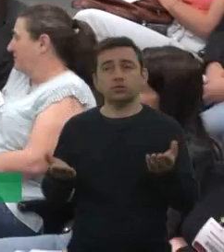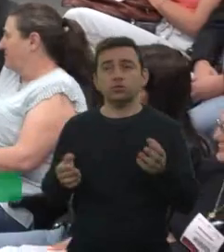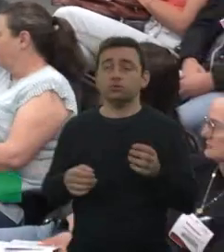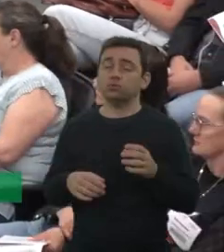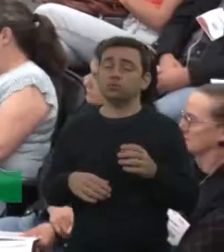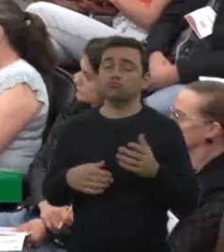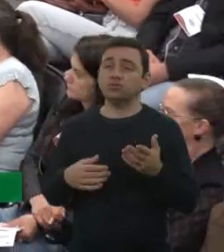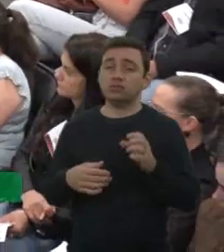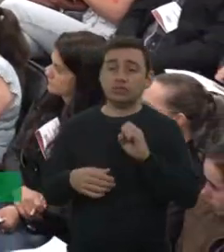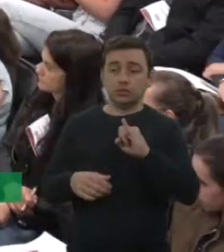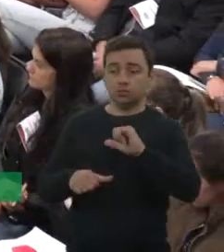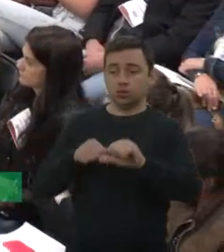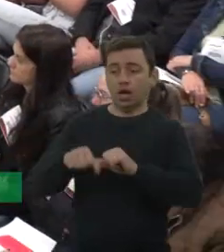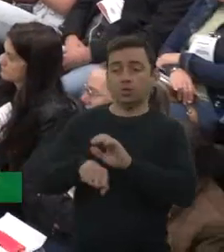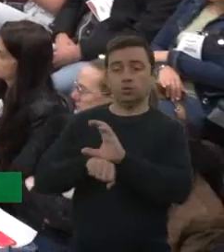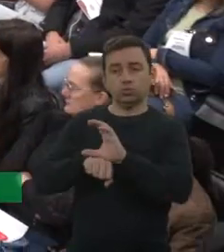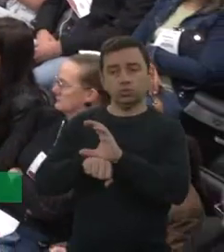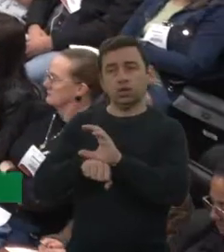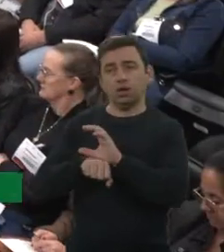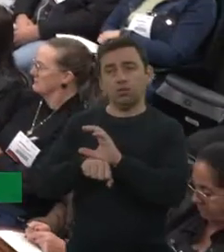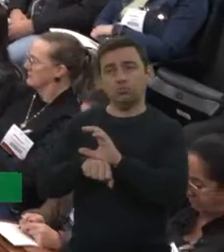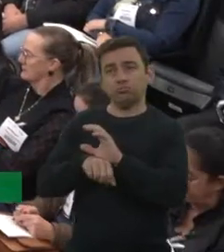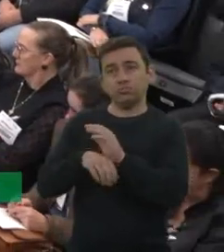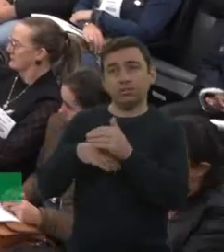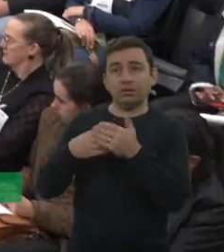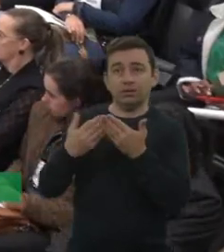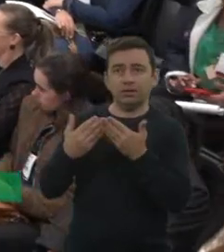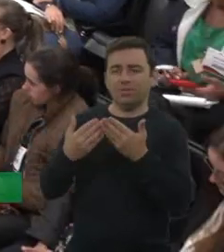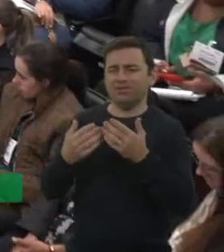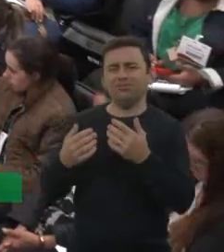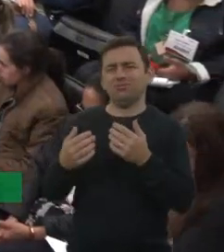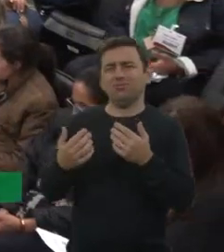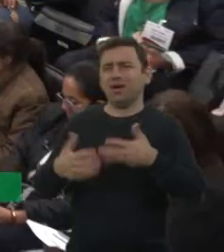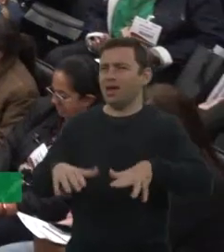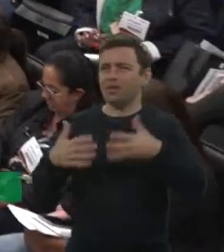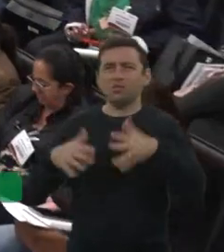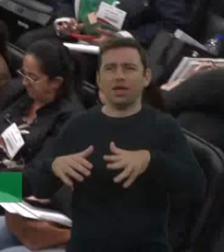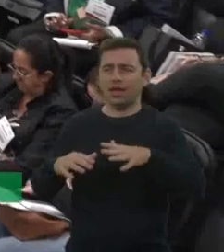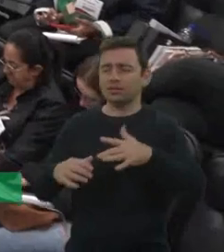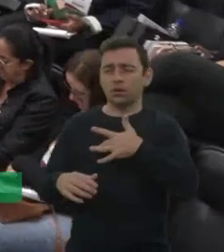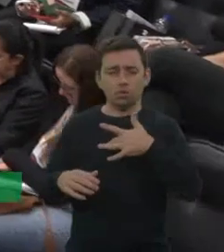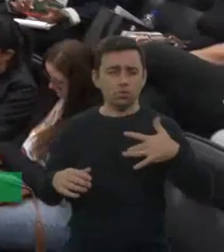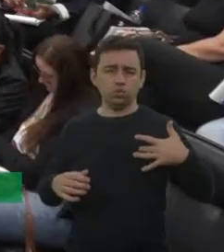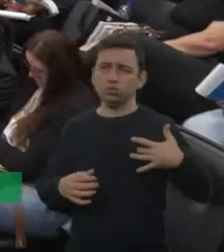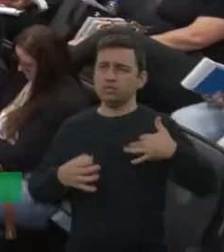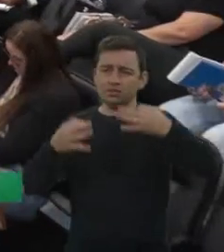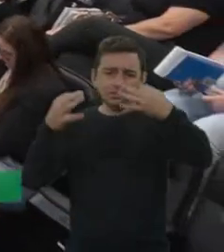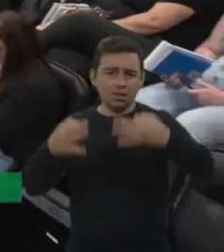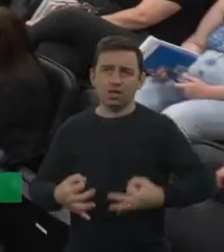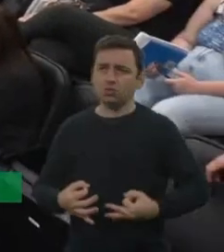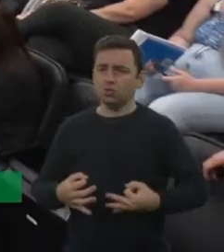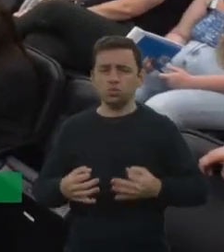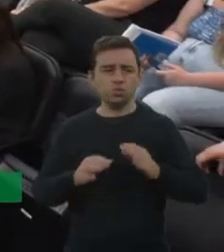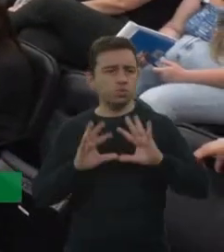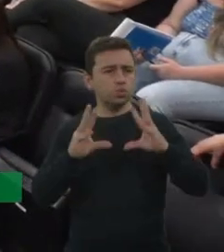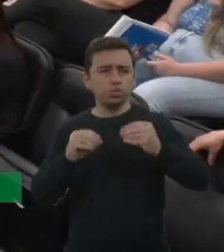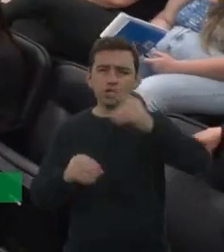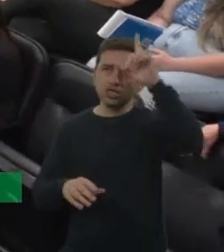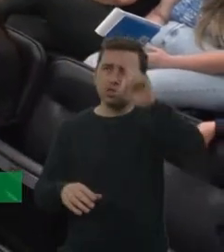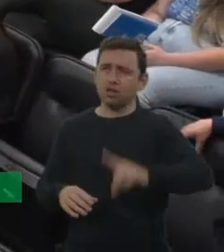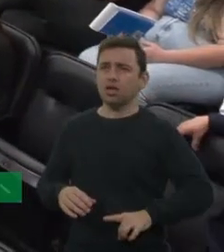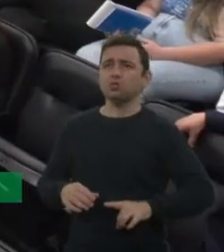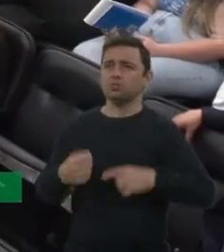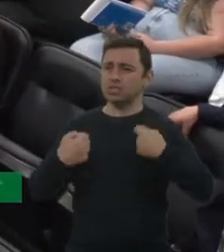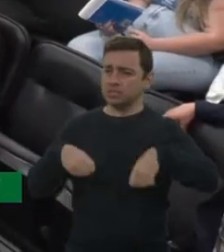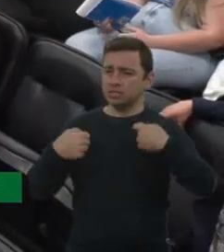E ninguém quer mudar a Constituição naquilo que está ali garantido: saúde é um direito de todos, dever do Estado, mediante as políticas públicas. Tem,